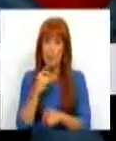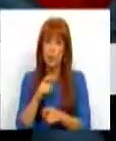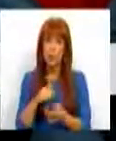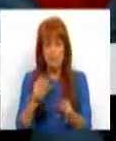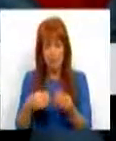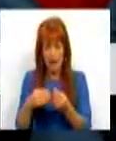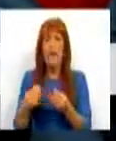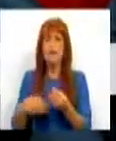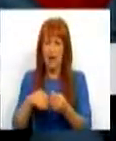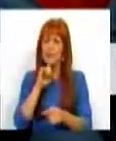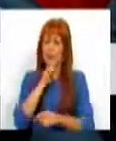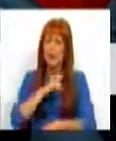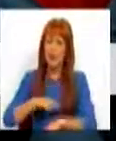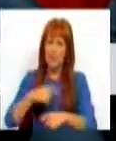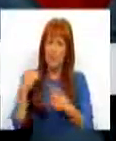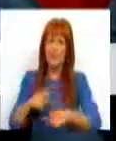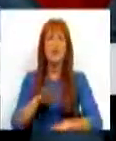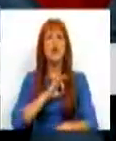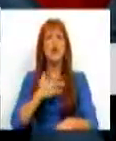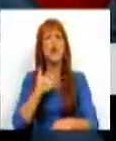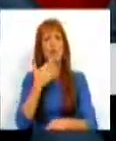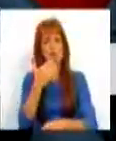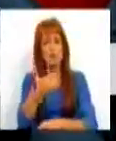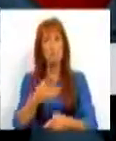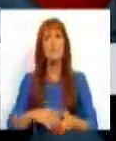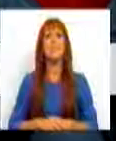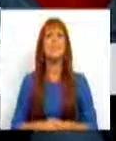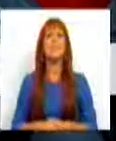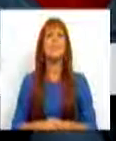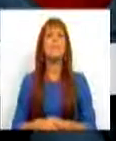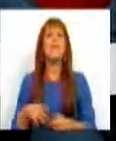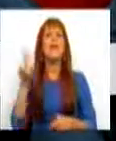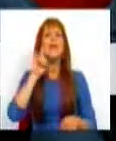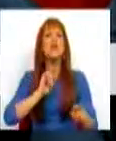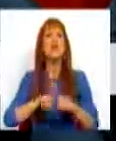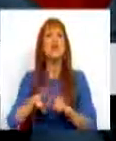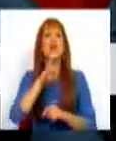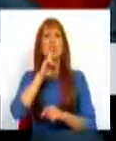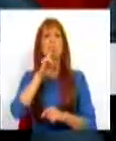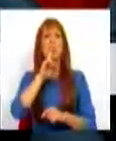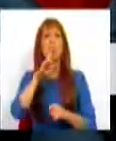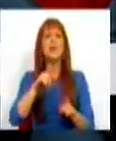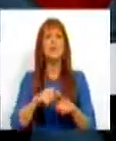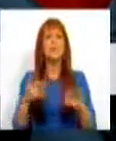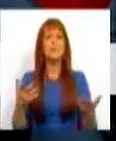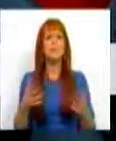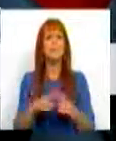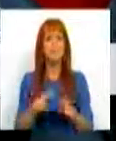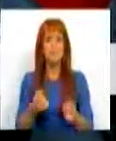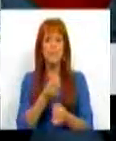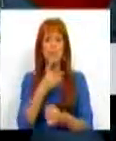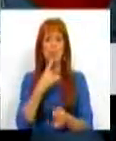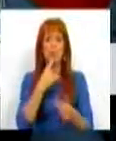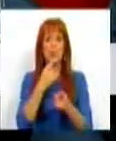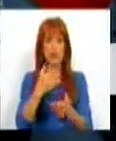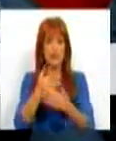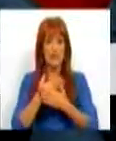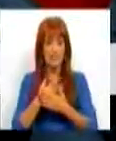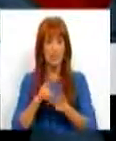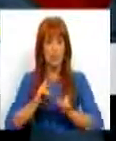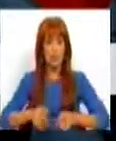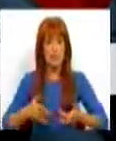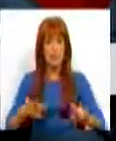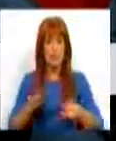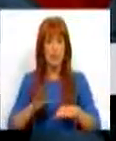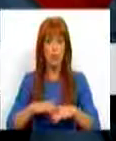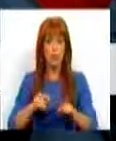e foi roubada no tempo, porque contámos um minuto e meio da intervenção inicial do Sr. Doutor e foi contabilizado no seu tempo. Portanto, poderá ir até